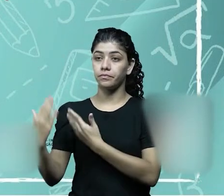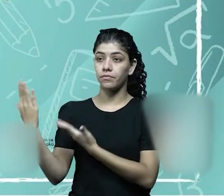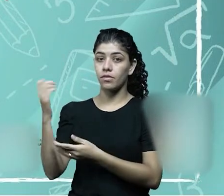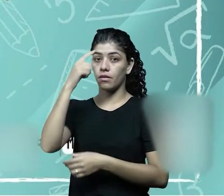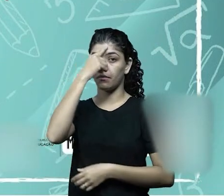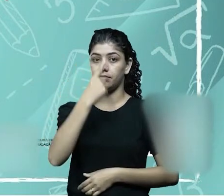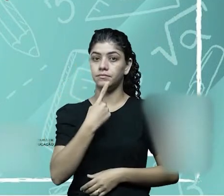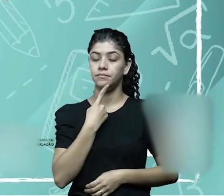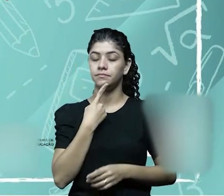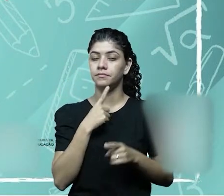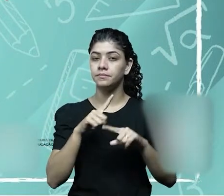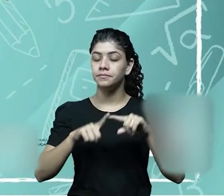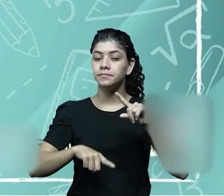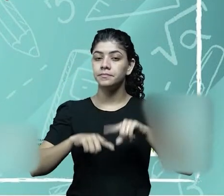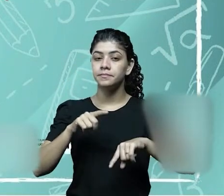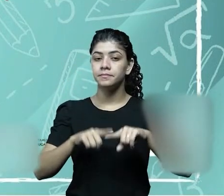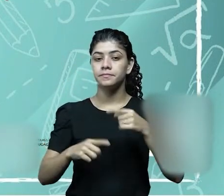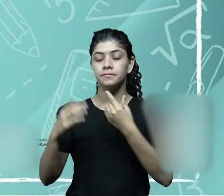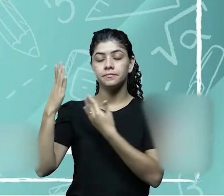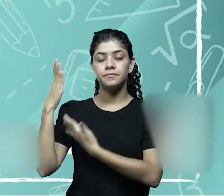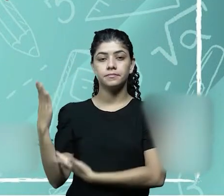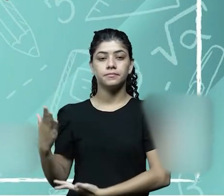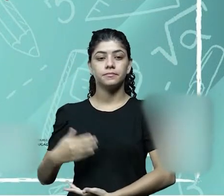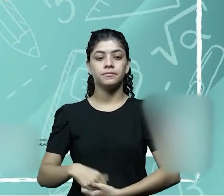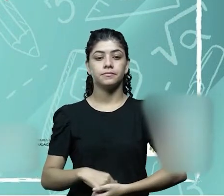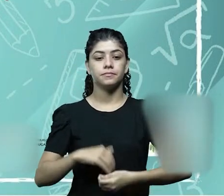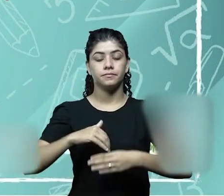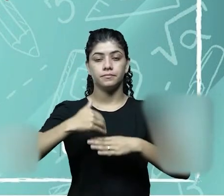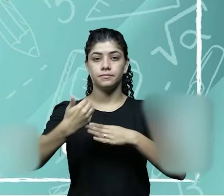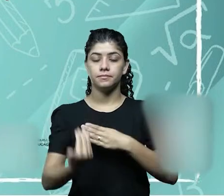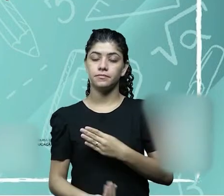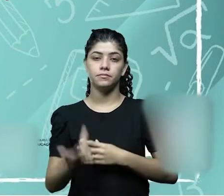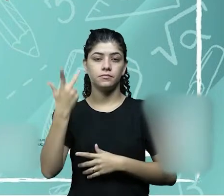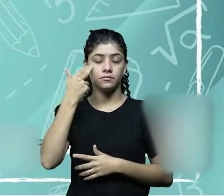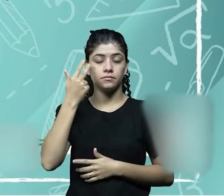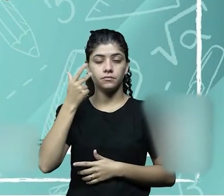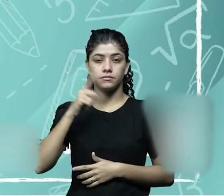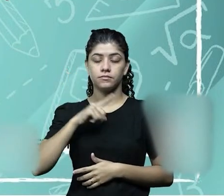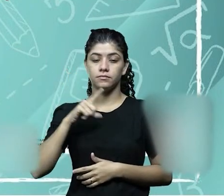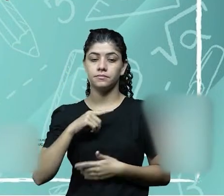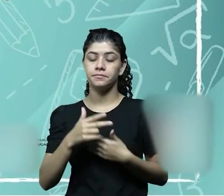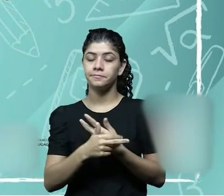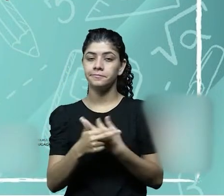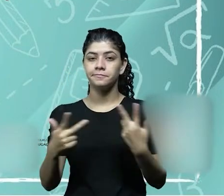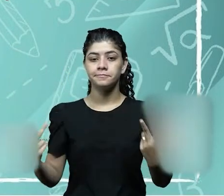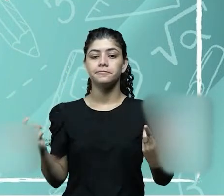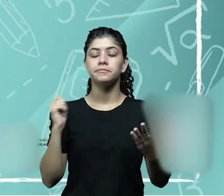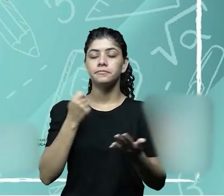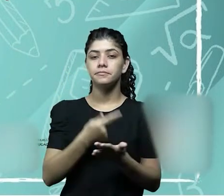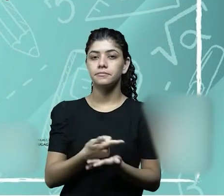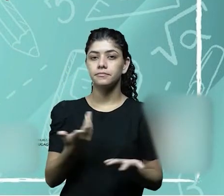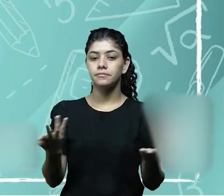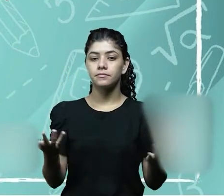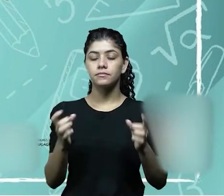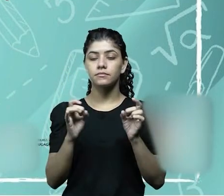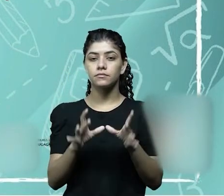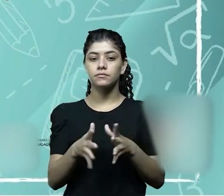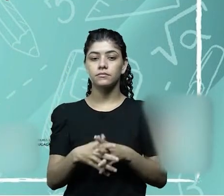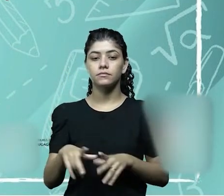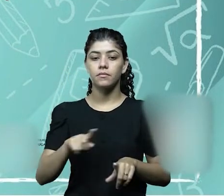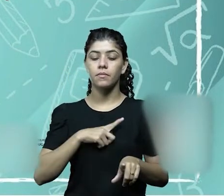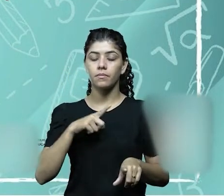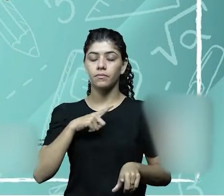está vendo aí é o micrômetro externo mais comum. Tem também outros